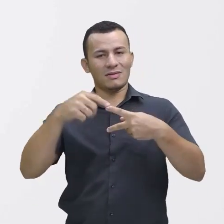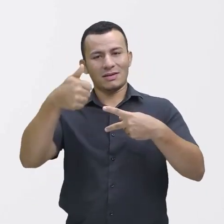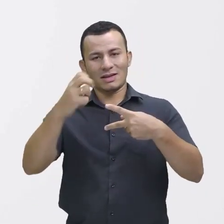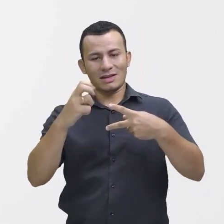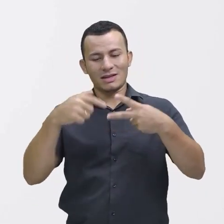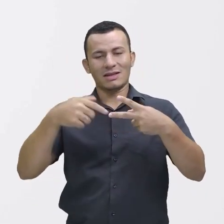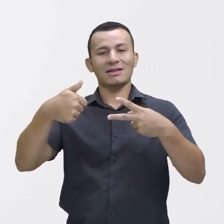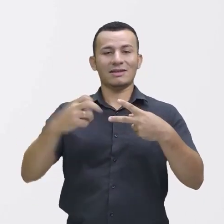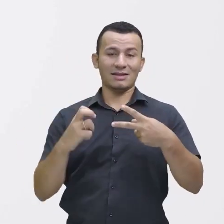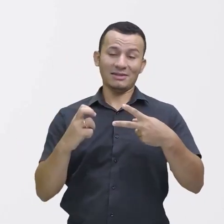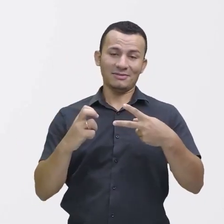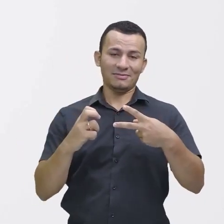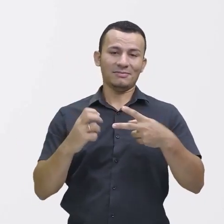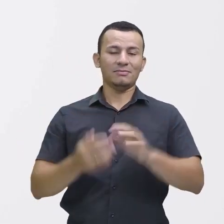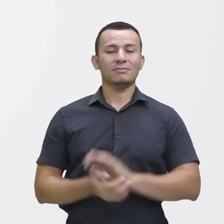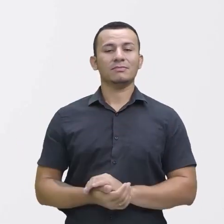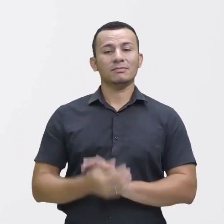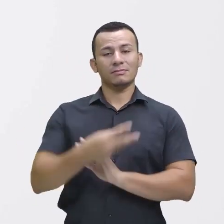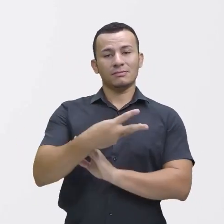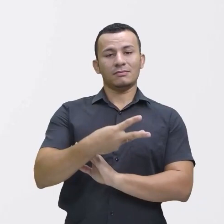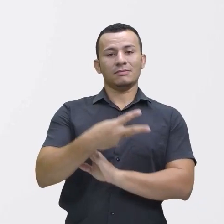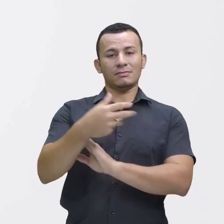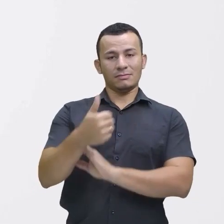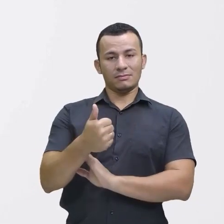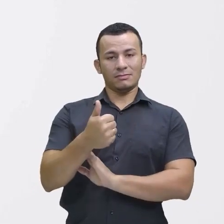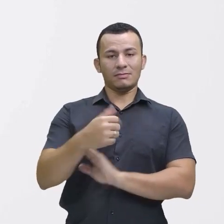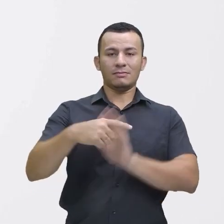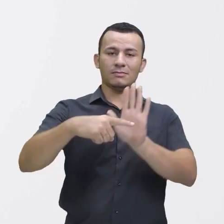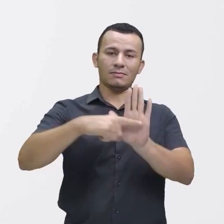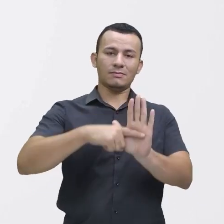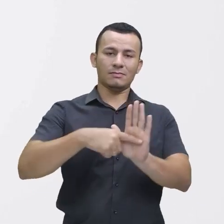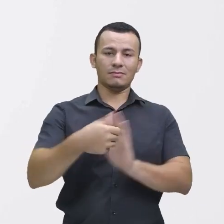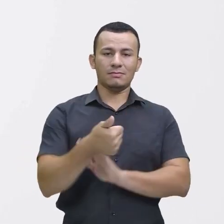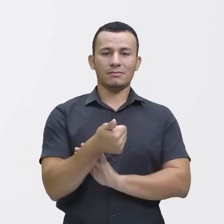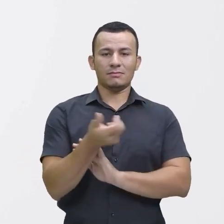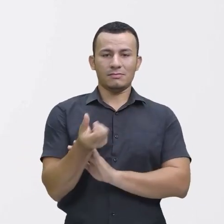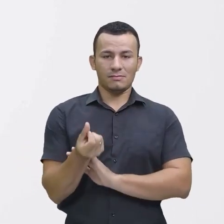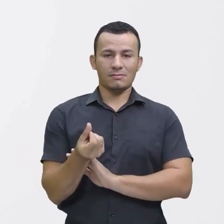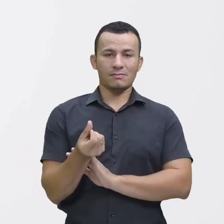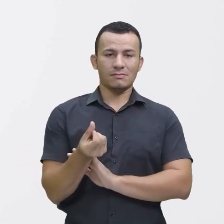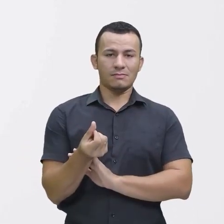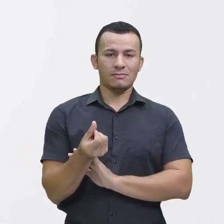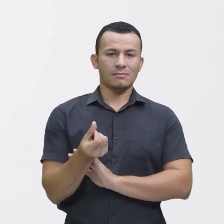próximo. 31 menos 16. Quanto?